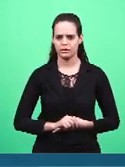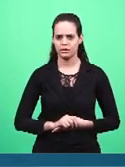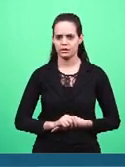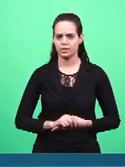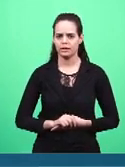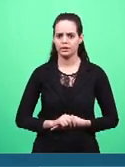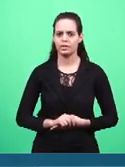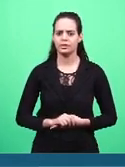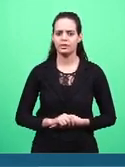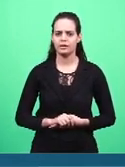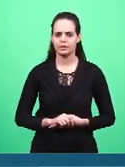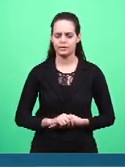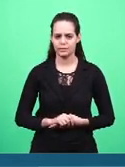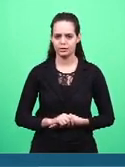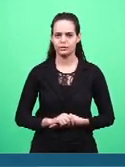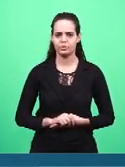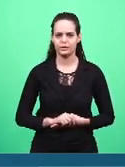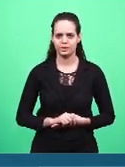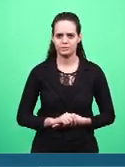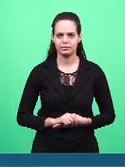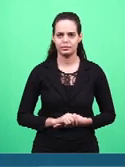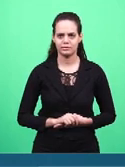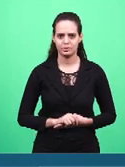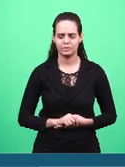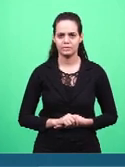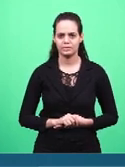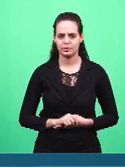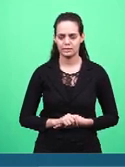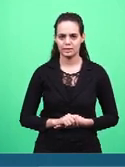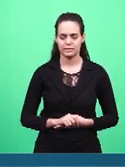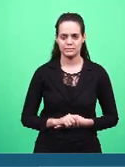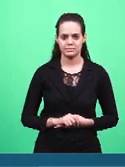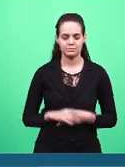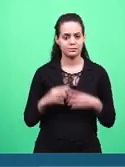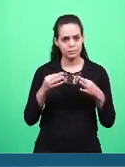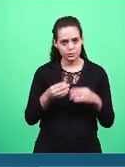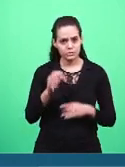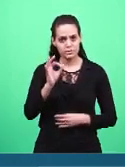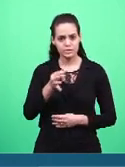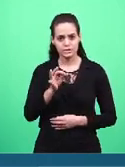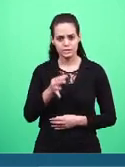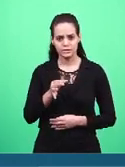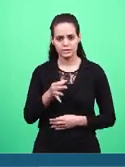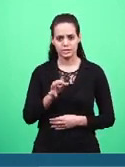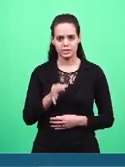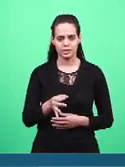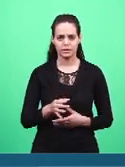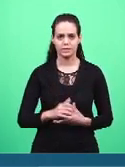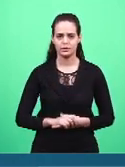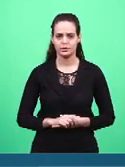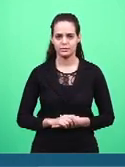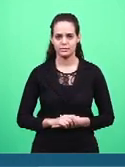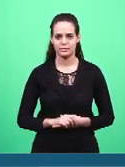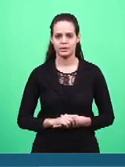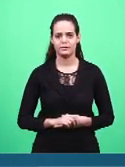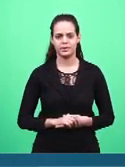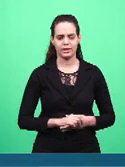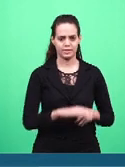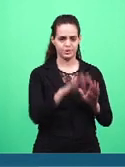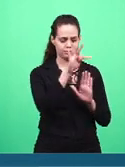podiam falar judaico, senão segundo a língua de cada povo. E contendi